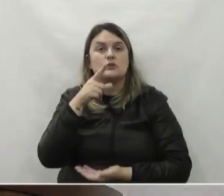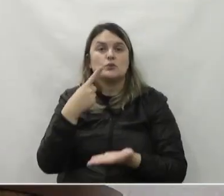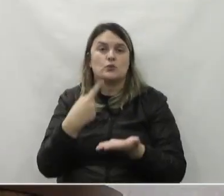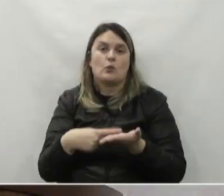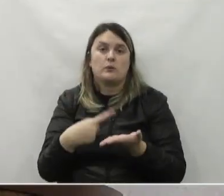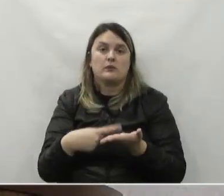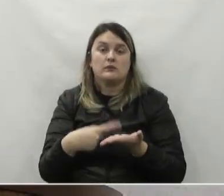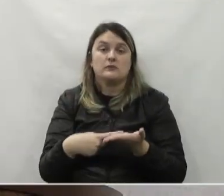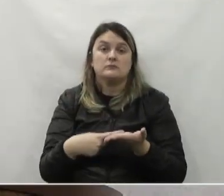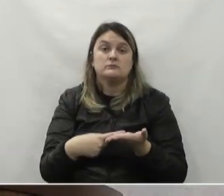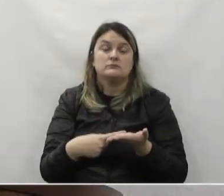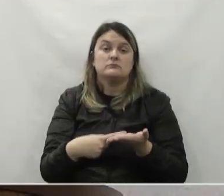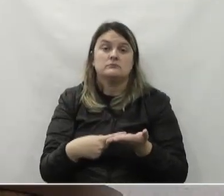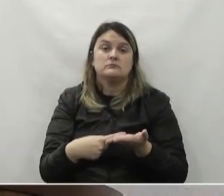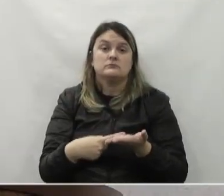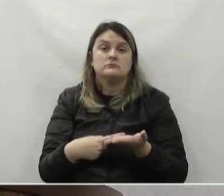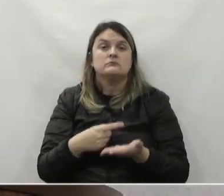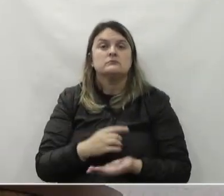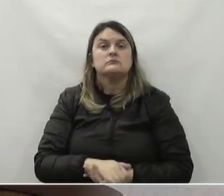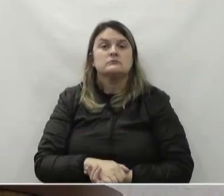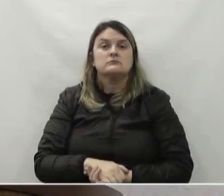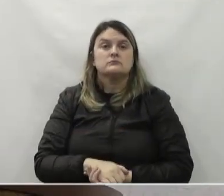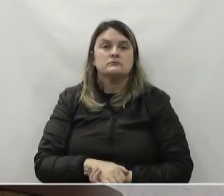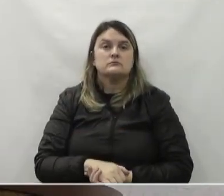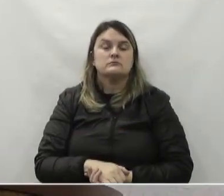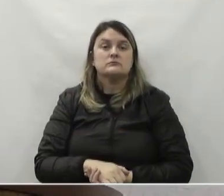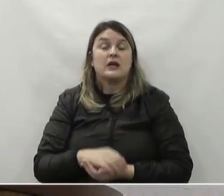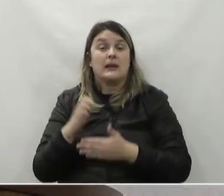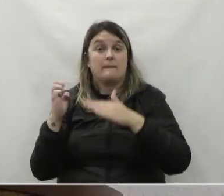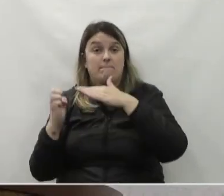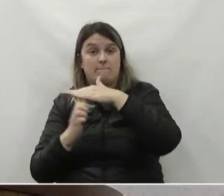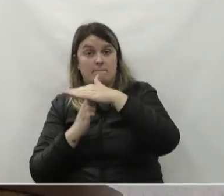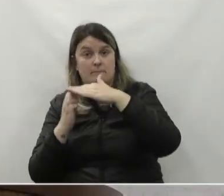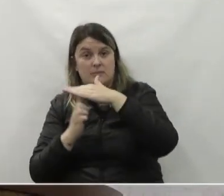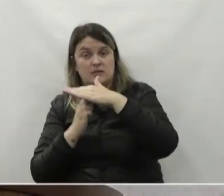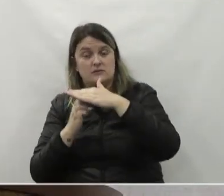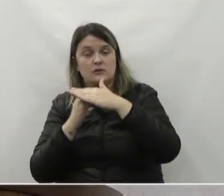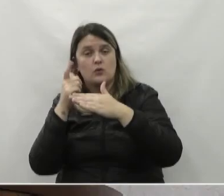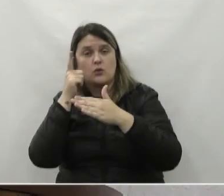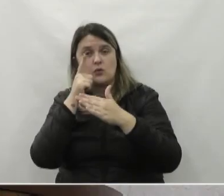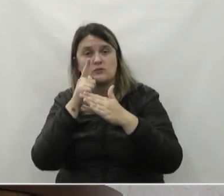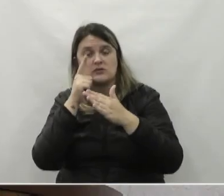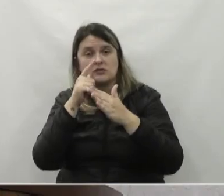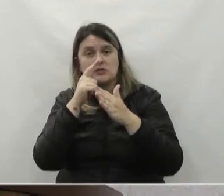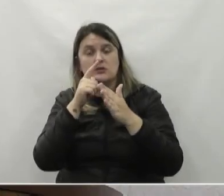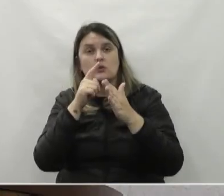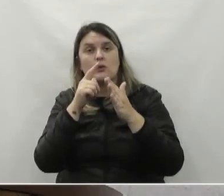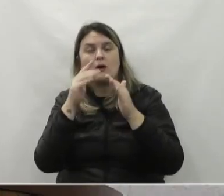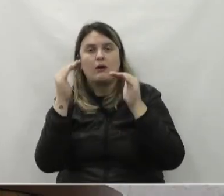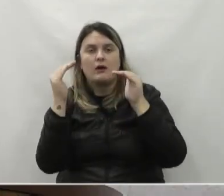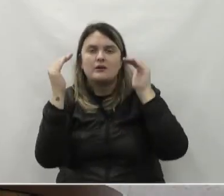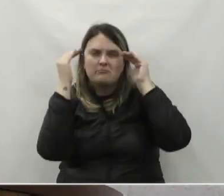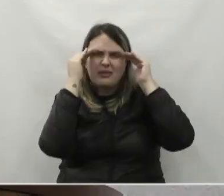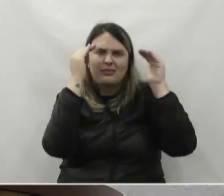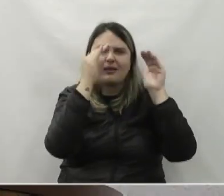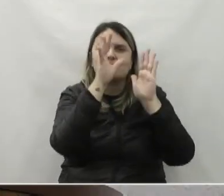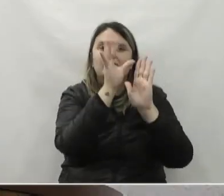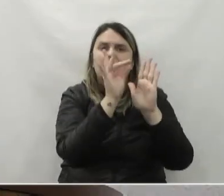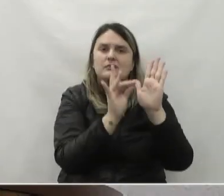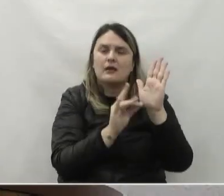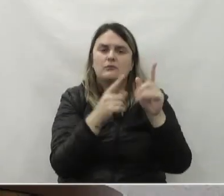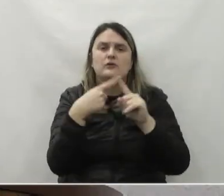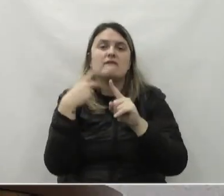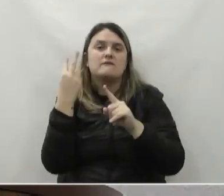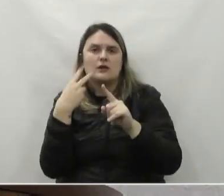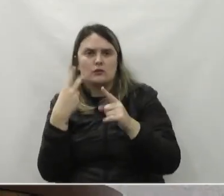acordo, né? A empresa conseguiu atender bastante pontos levantados aqui entre os